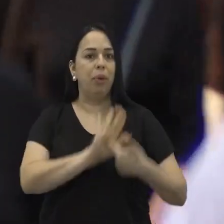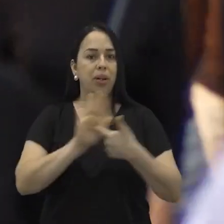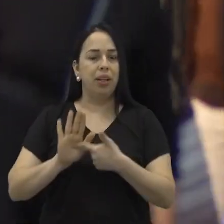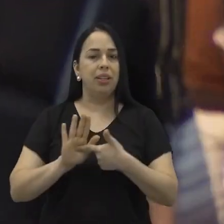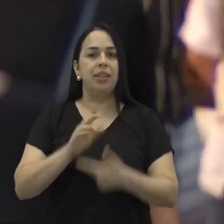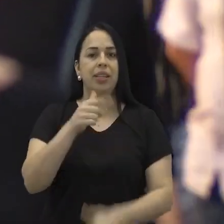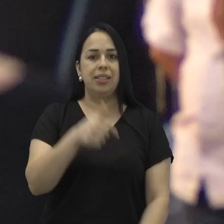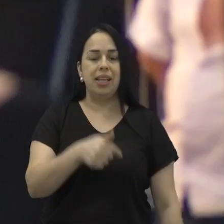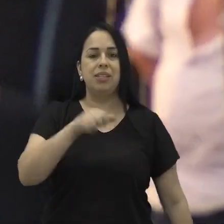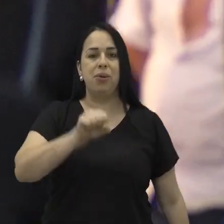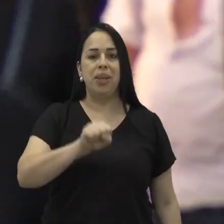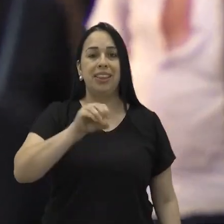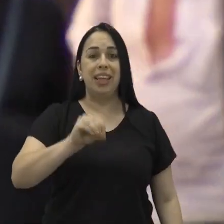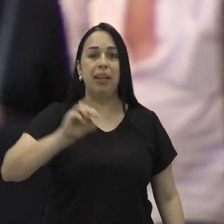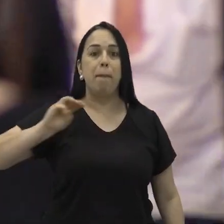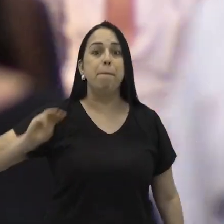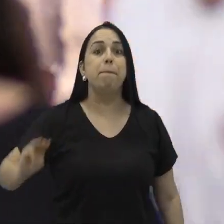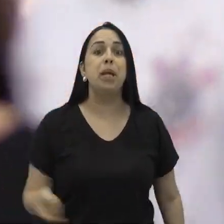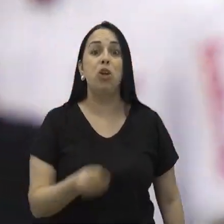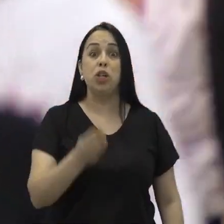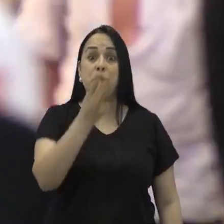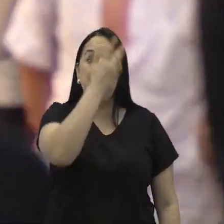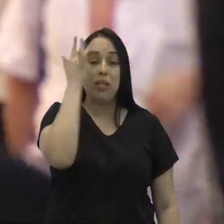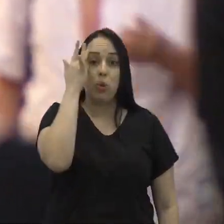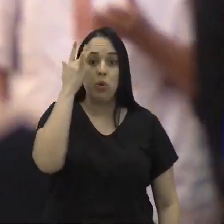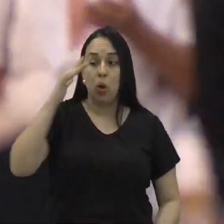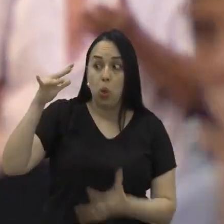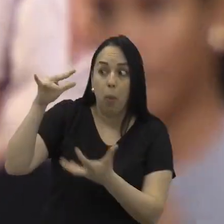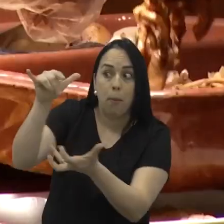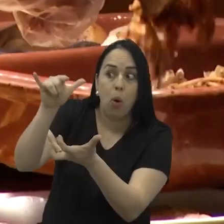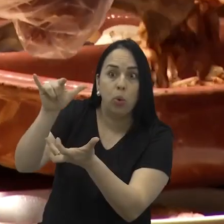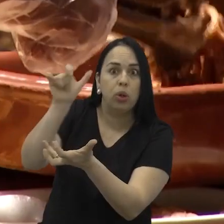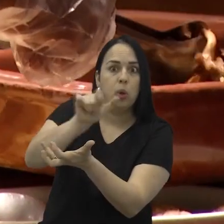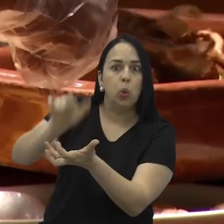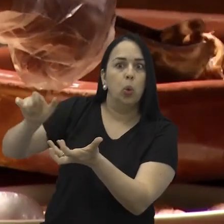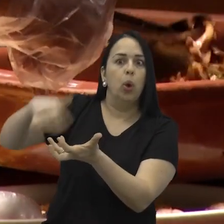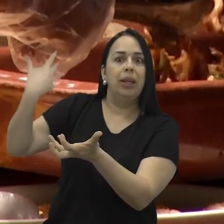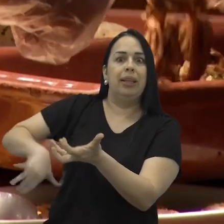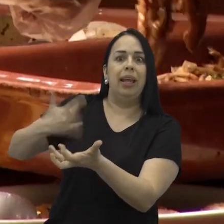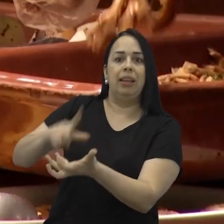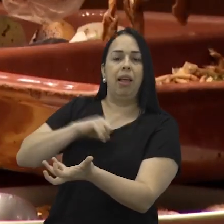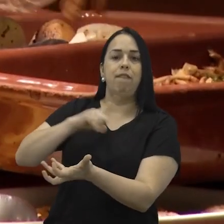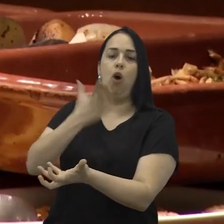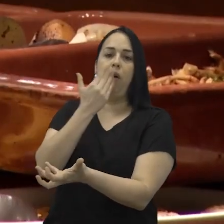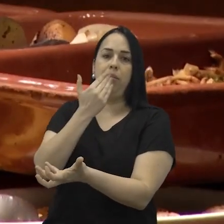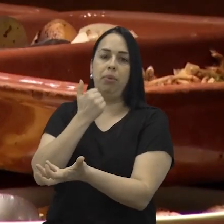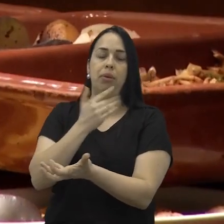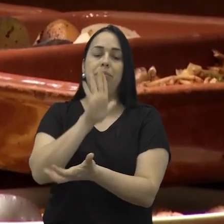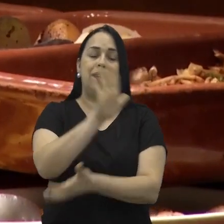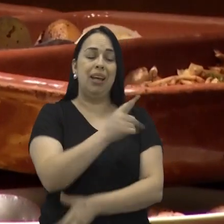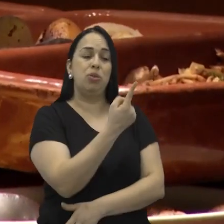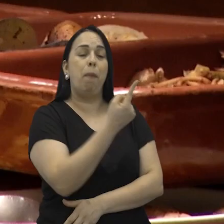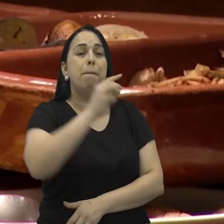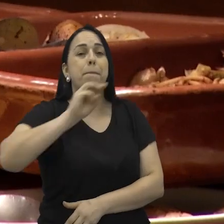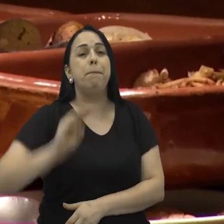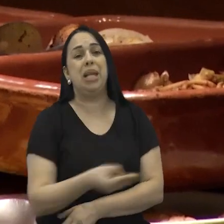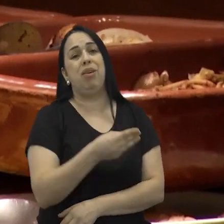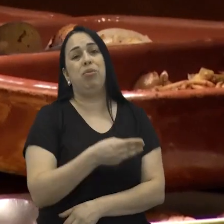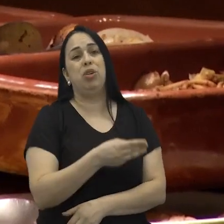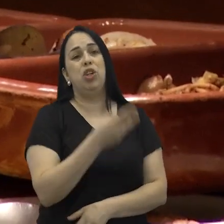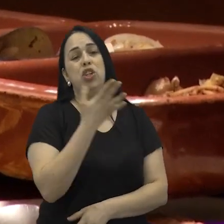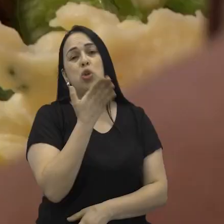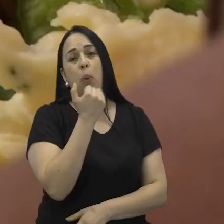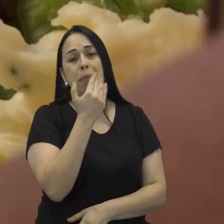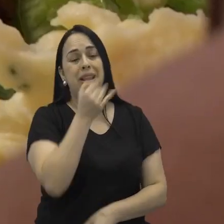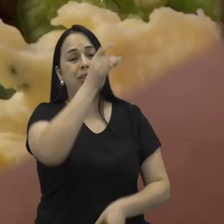de 780 milhões de pessoas passam fome no mundo, enquanto 1 bilhão de refeições são desperdiçadas todos os